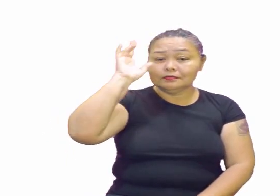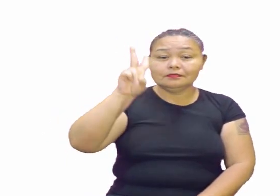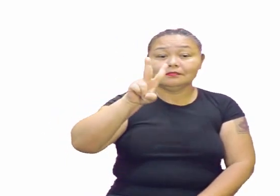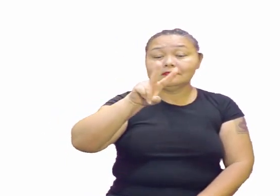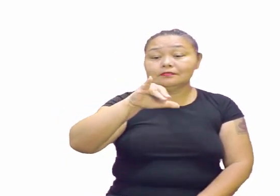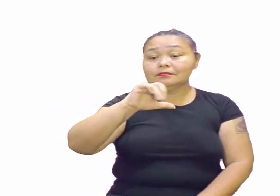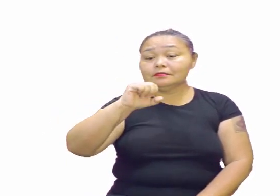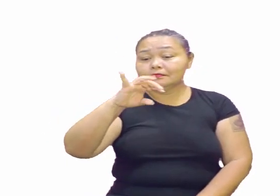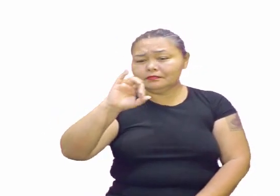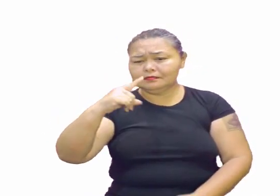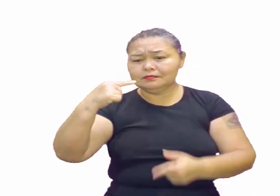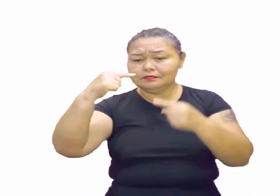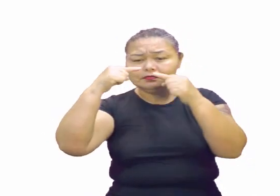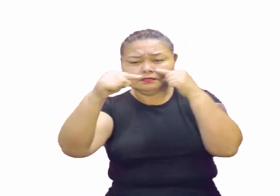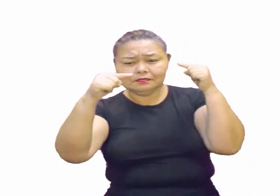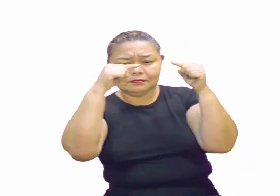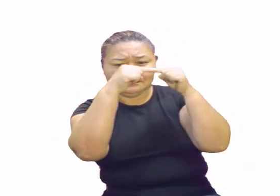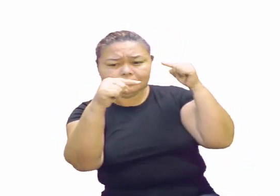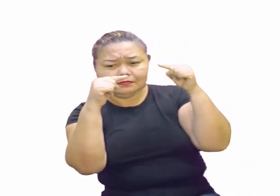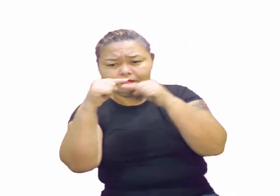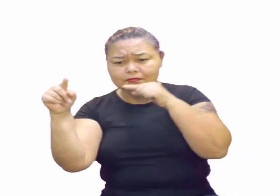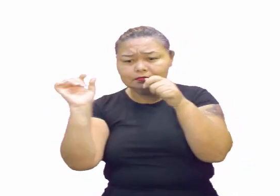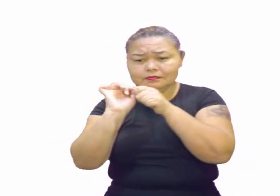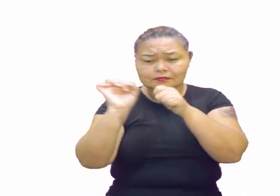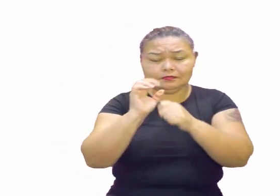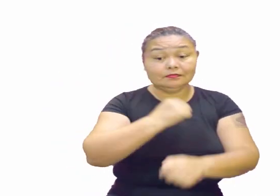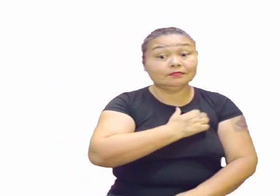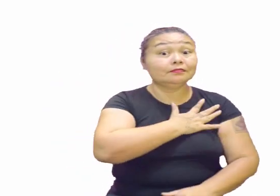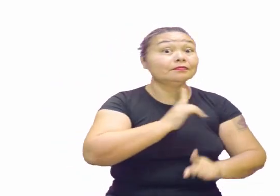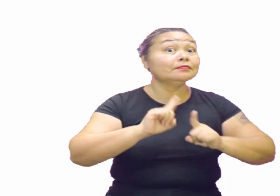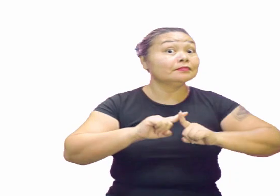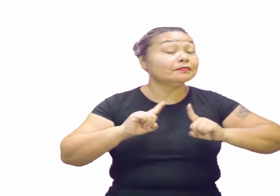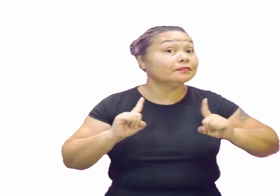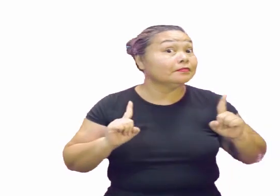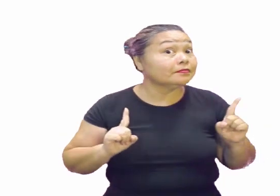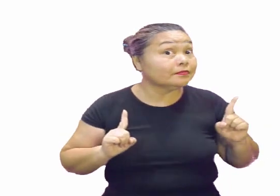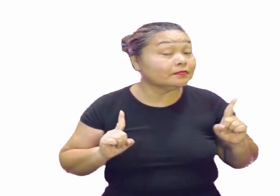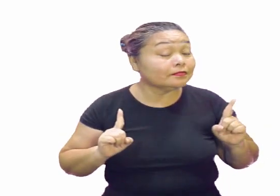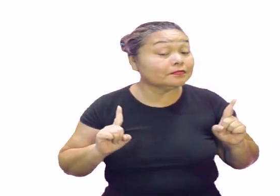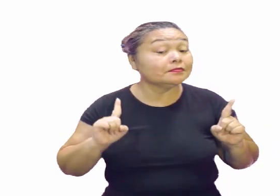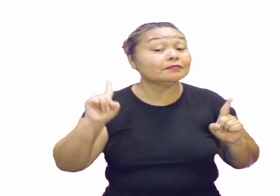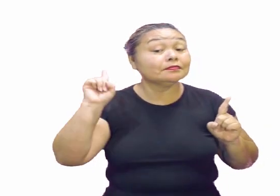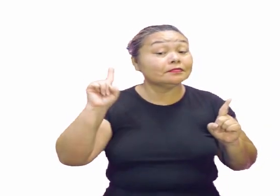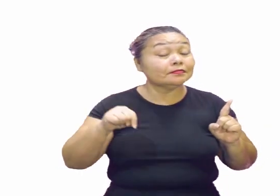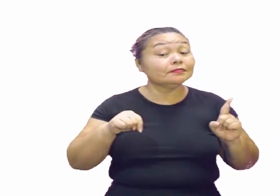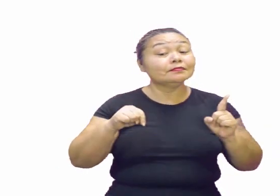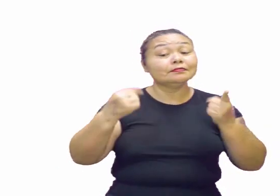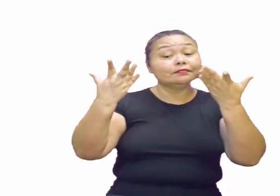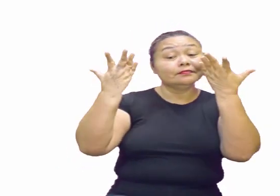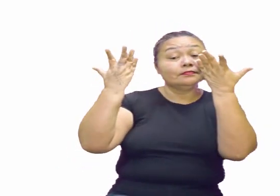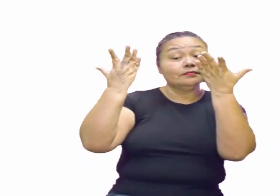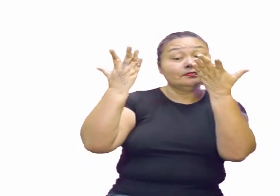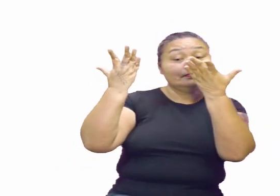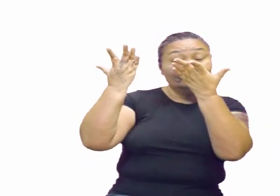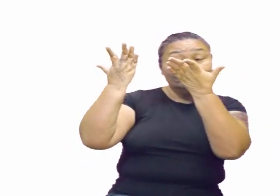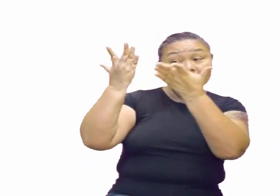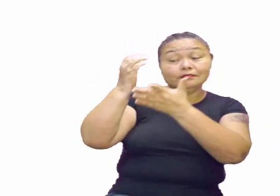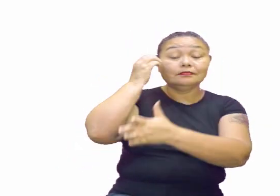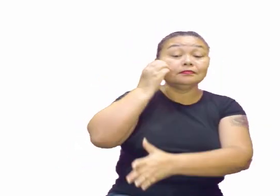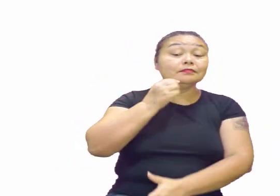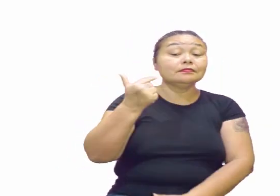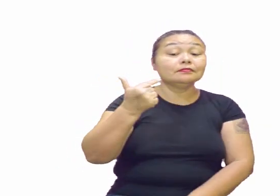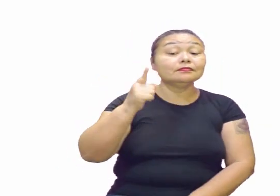tendo atrito com os militares, etc. Mas acabou sendo para o Dom